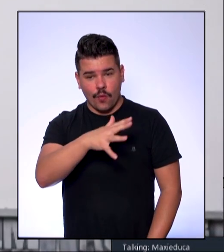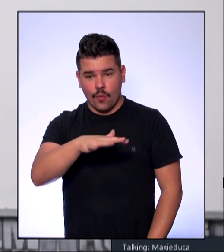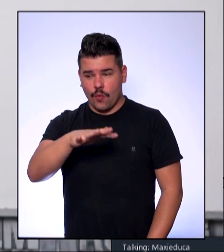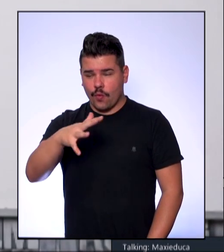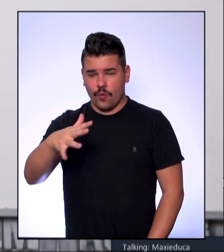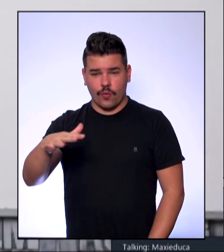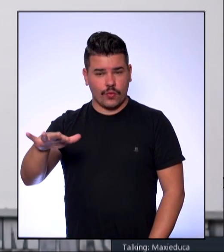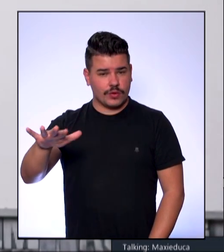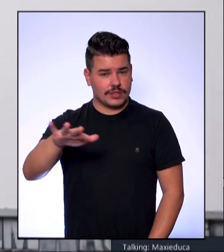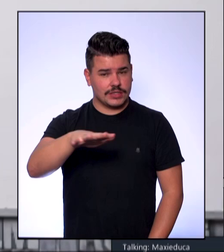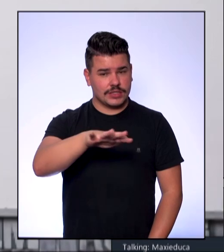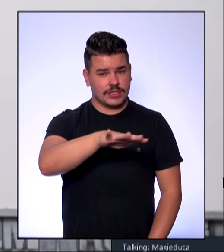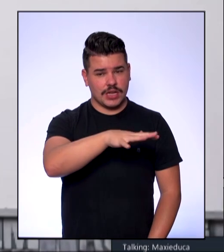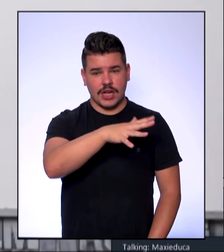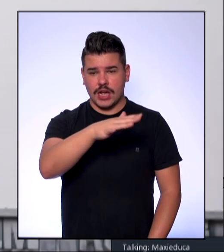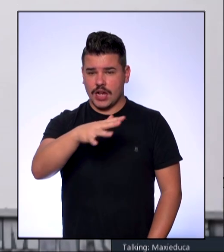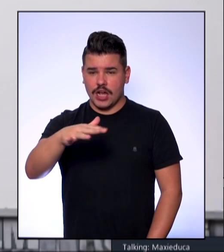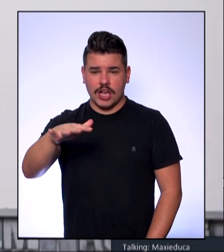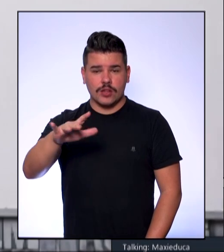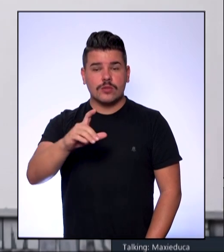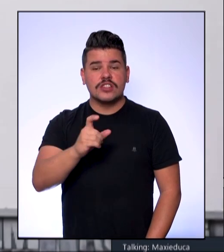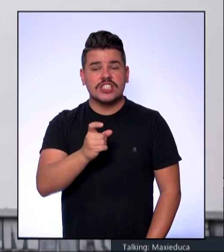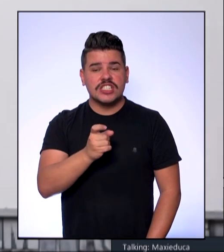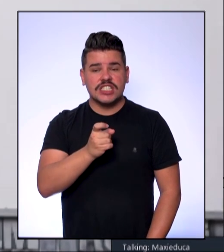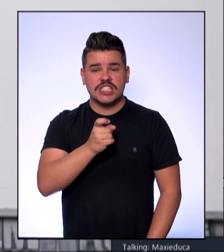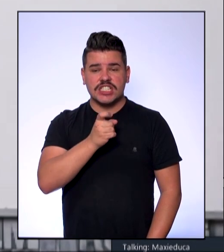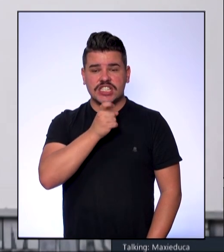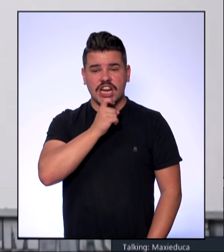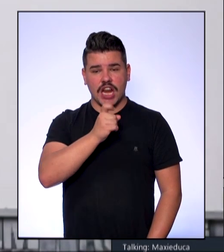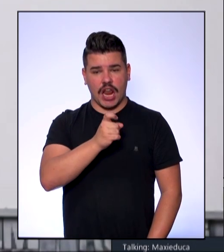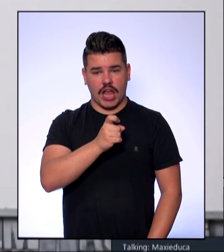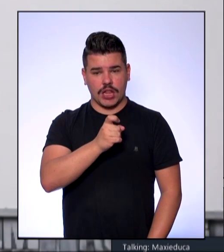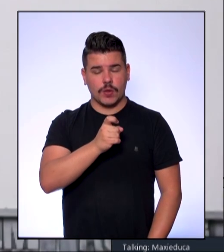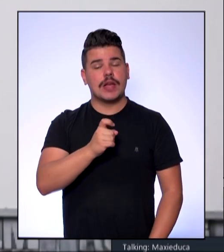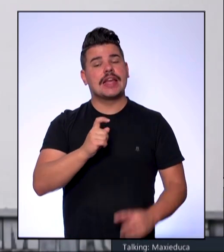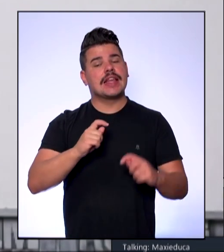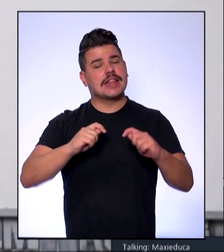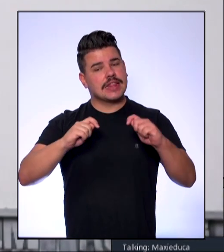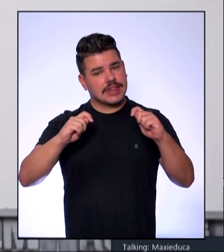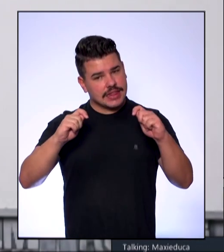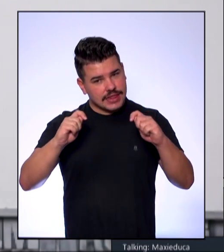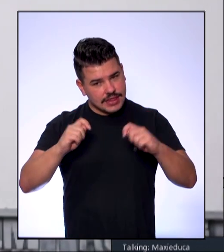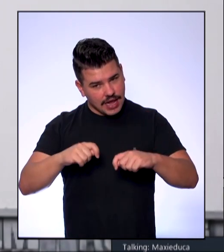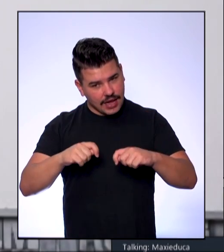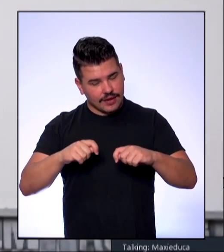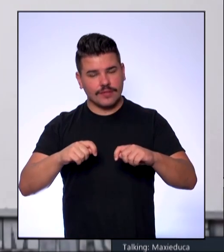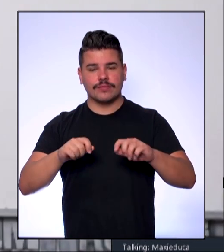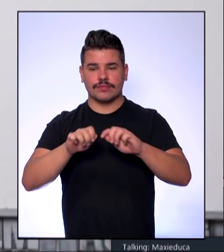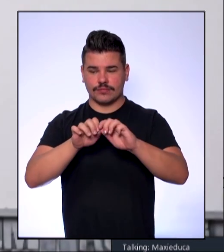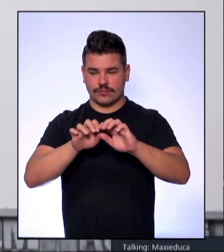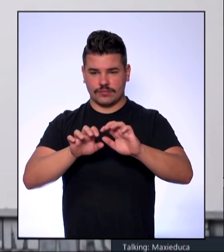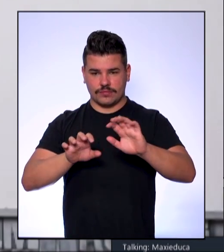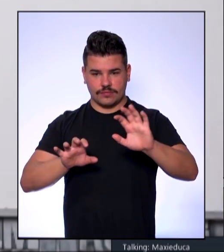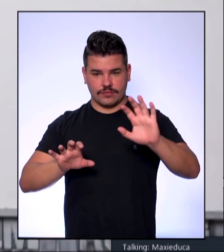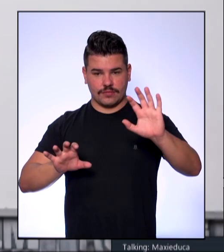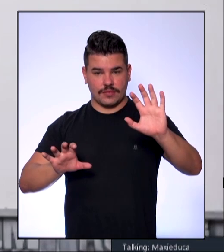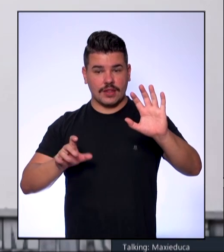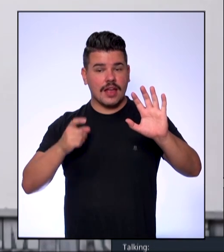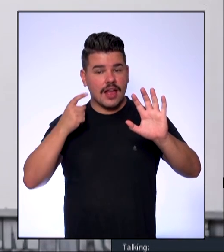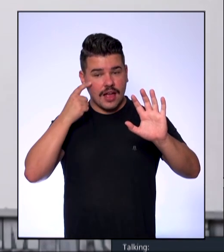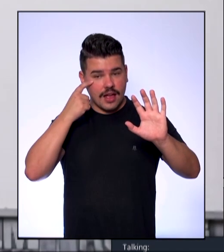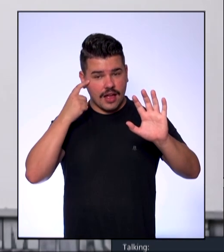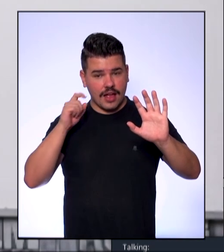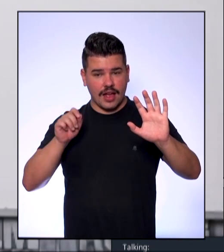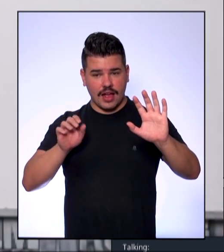é possível uma aproximação entre Ásia e